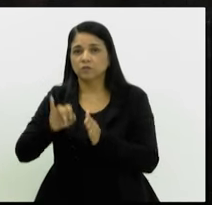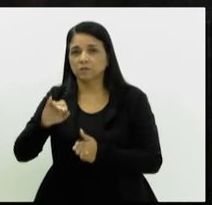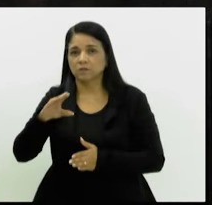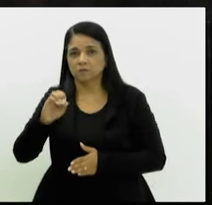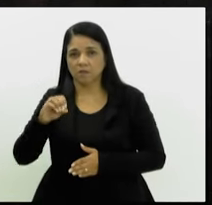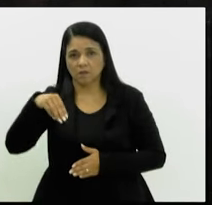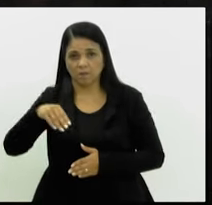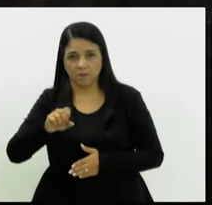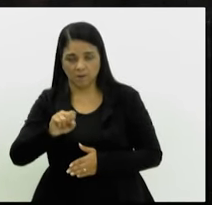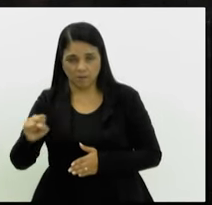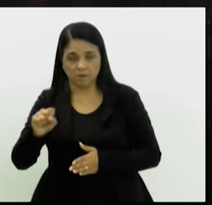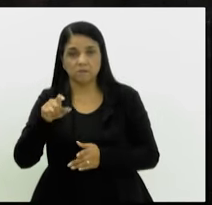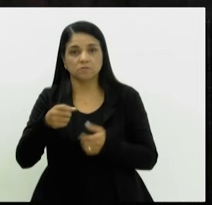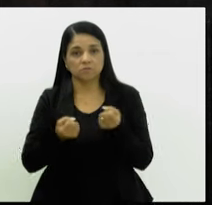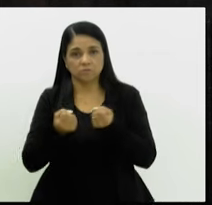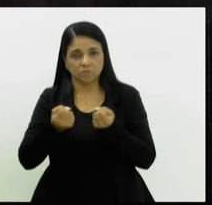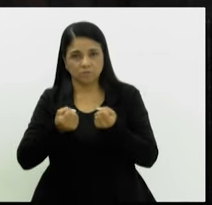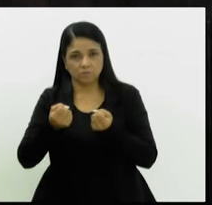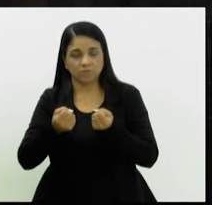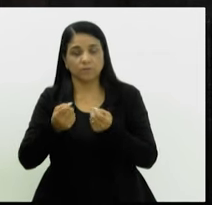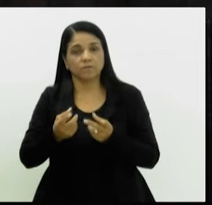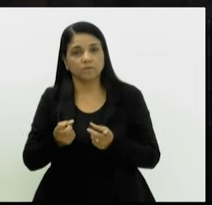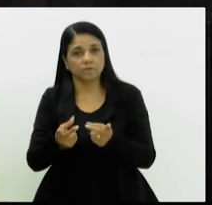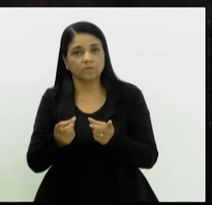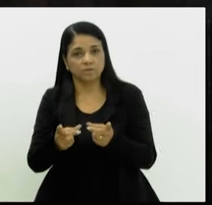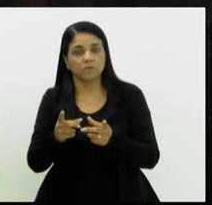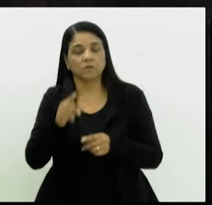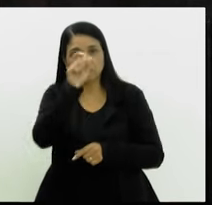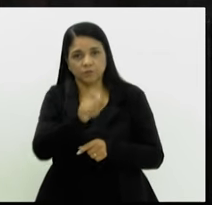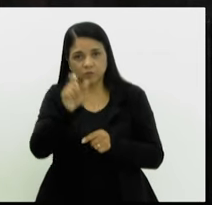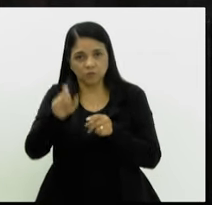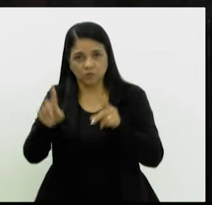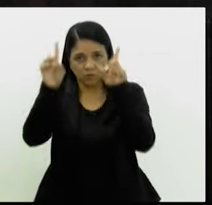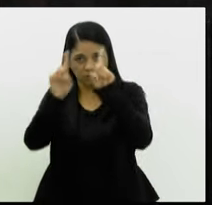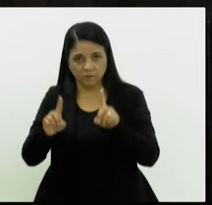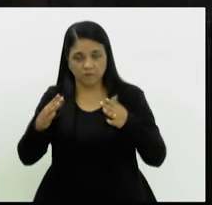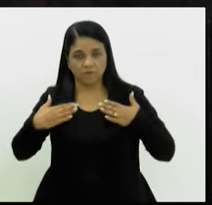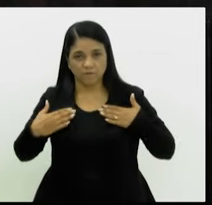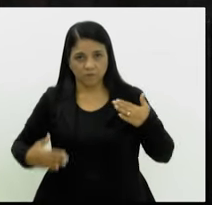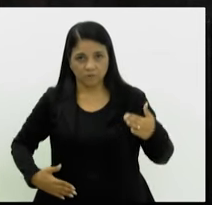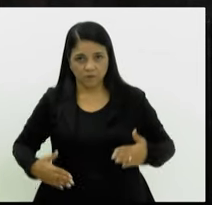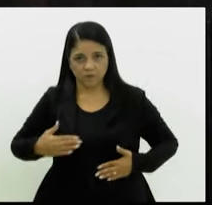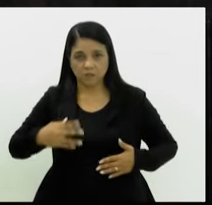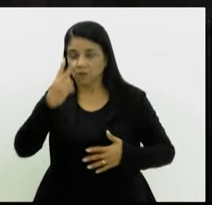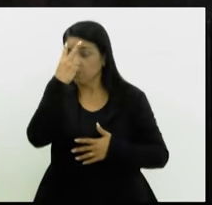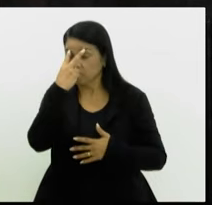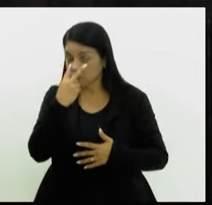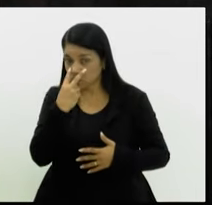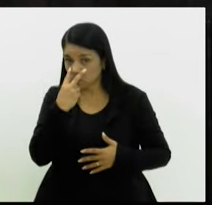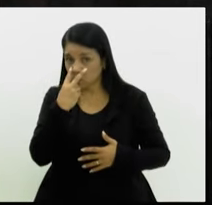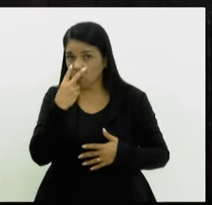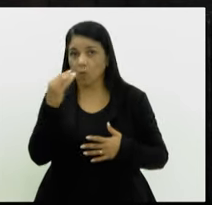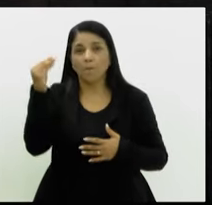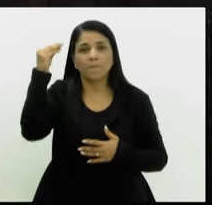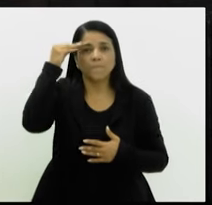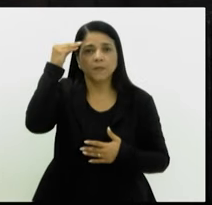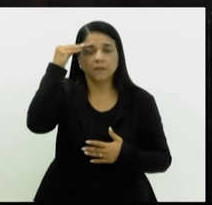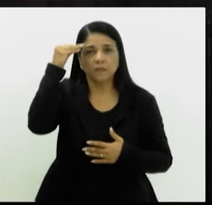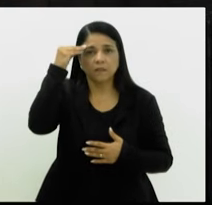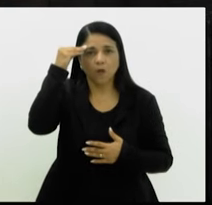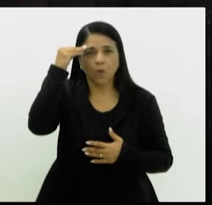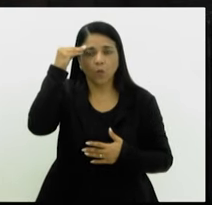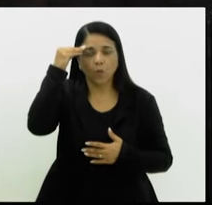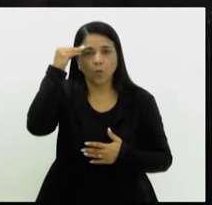dos veículos destinados a pessoas com deficiência física, visual, mental severa